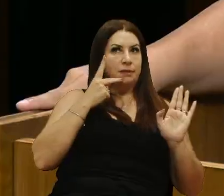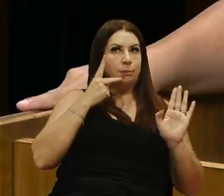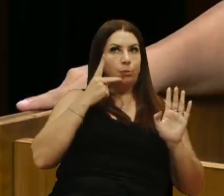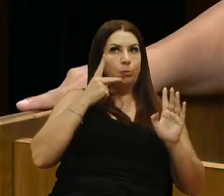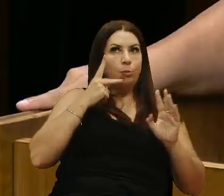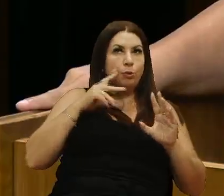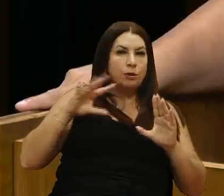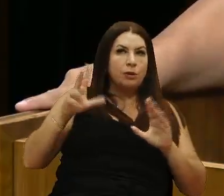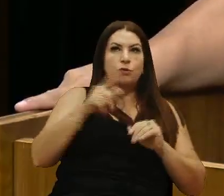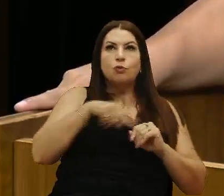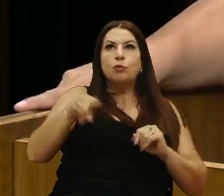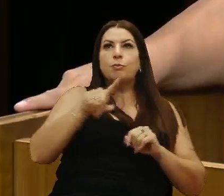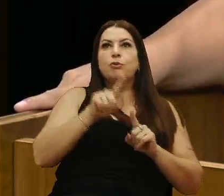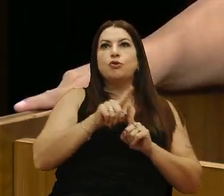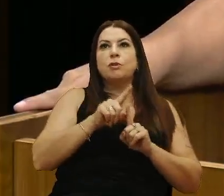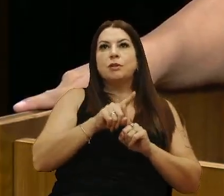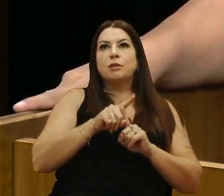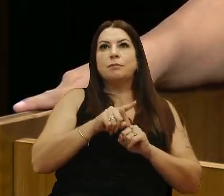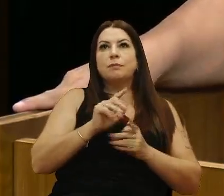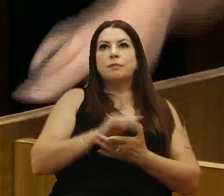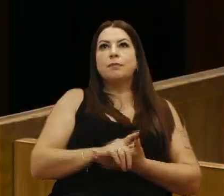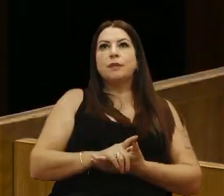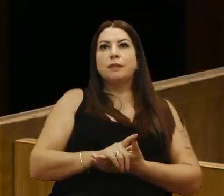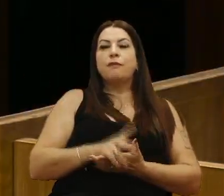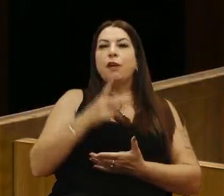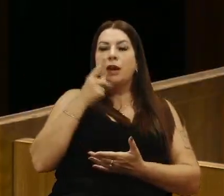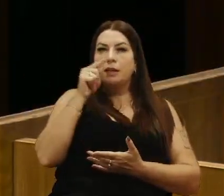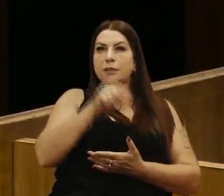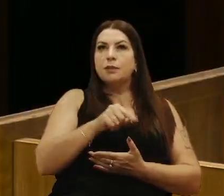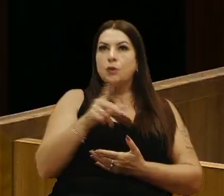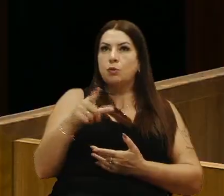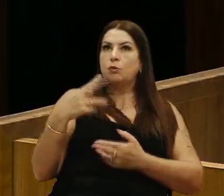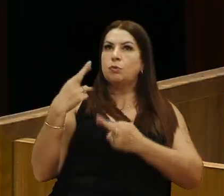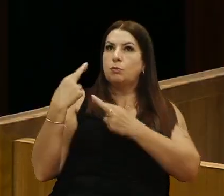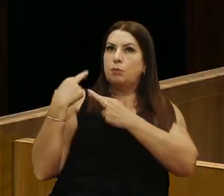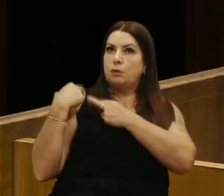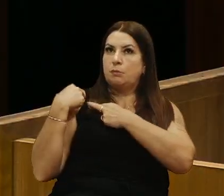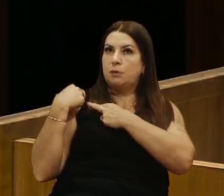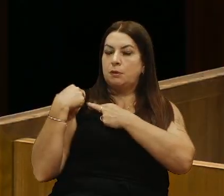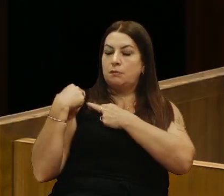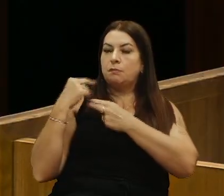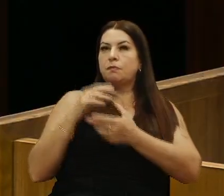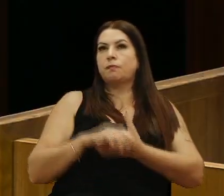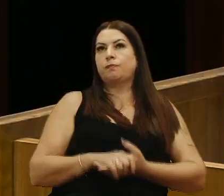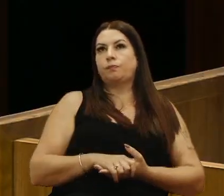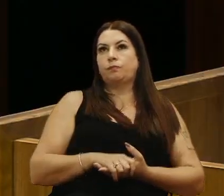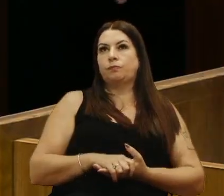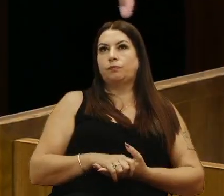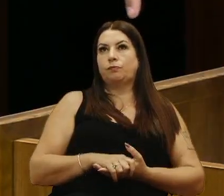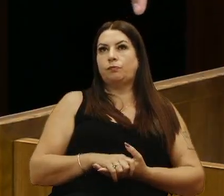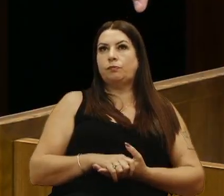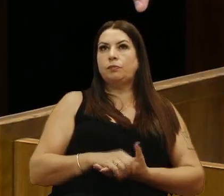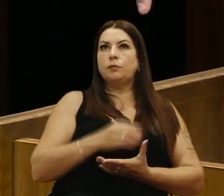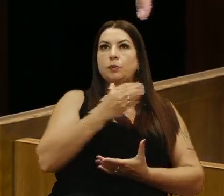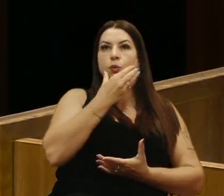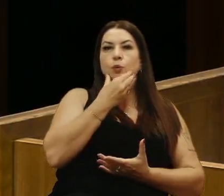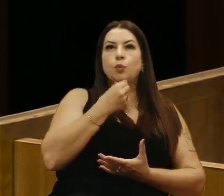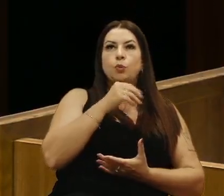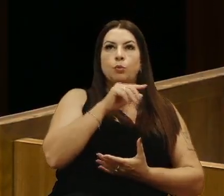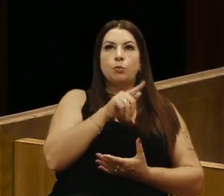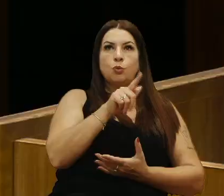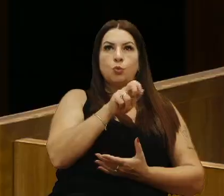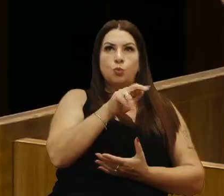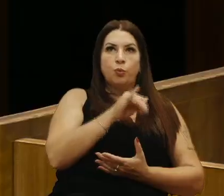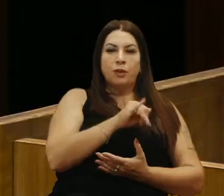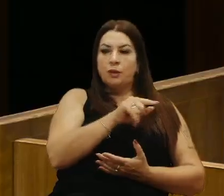preambular para chegar no máximo. E eu tenho responsabilidade. O que divide guri ou guria de